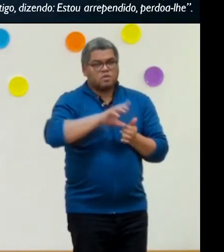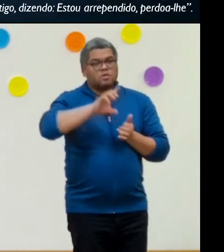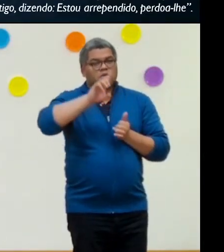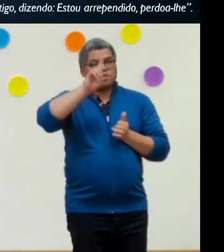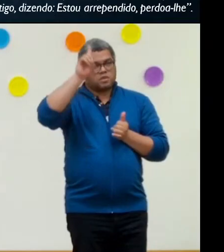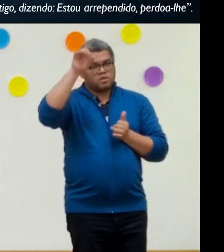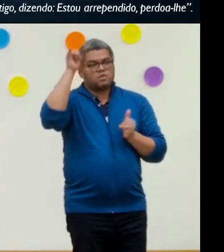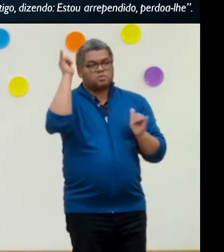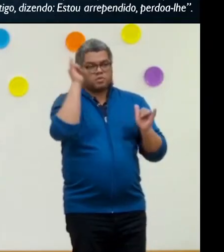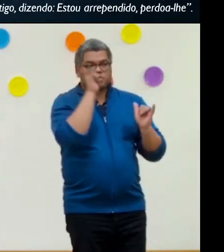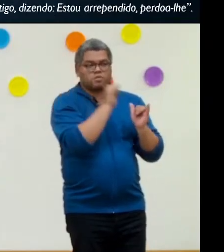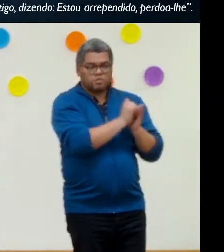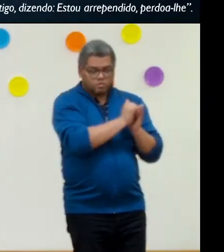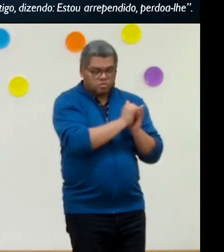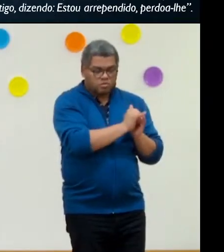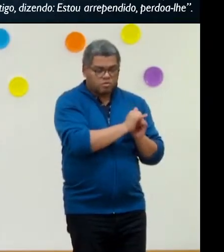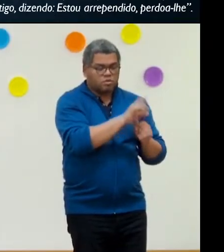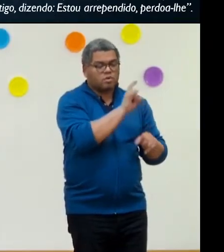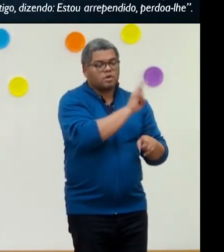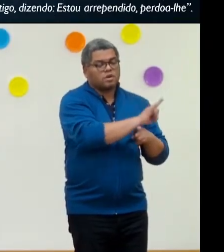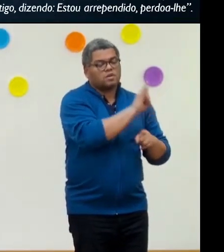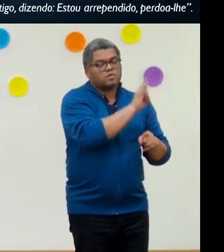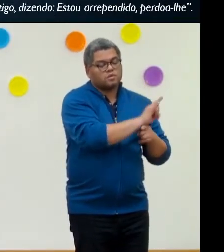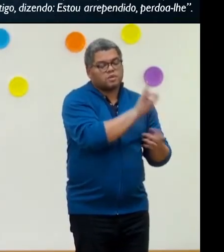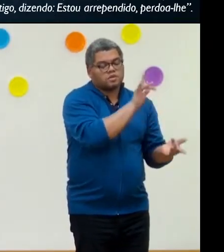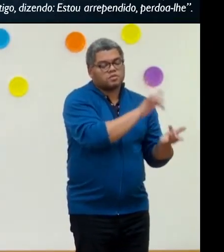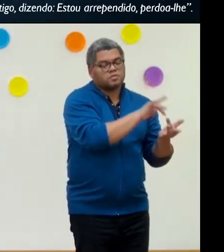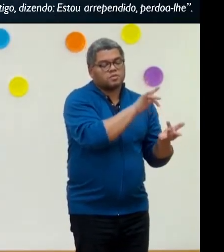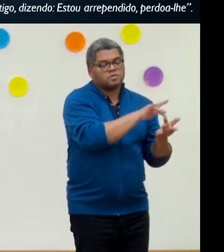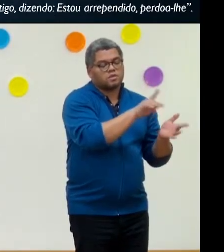perdoou o adultério espiritual de Israel.